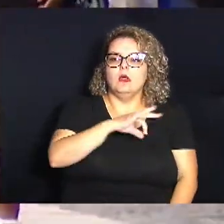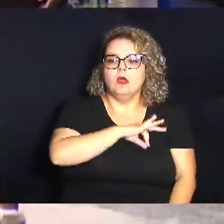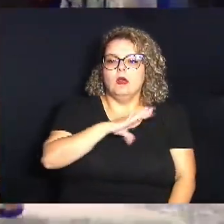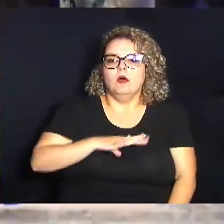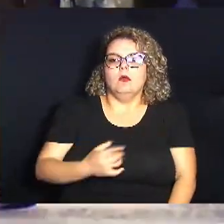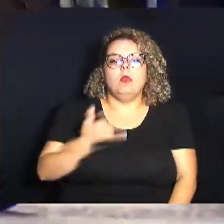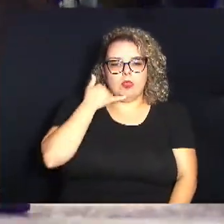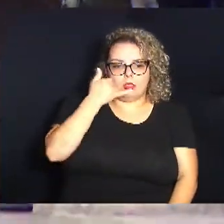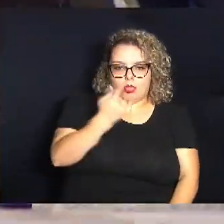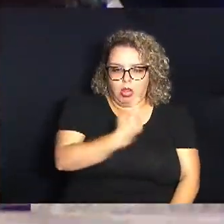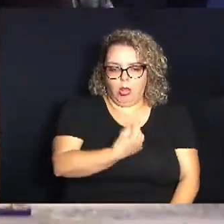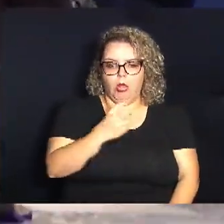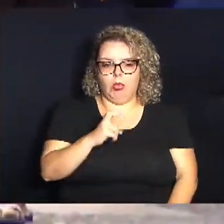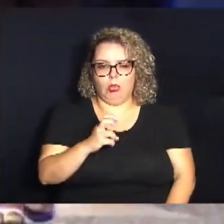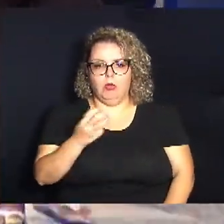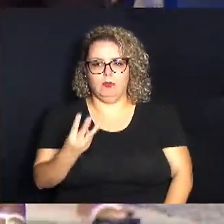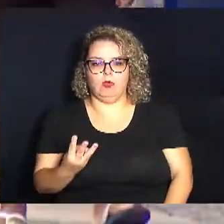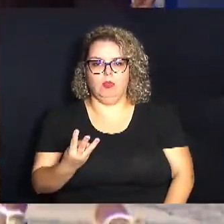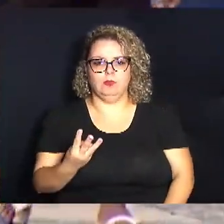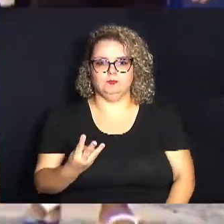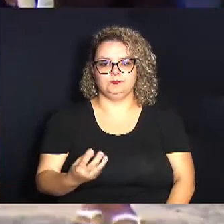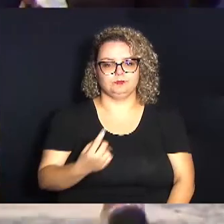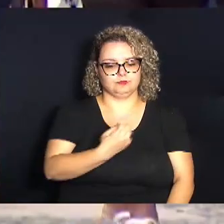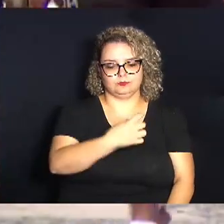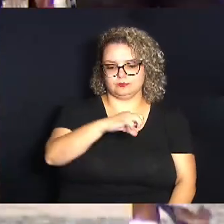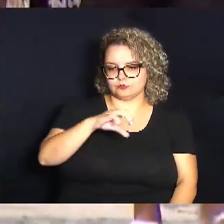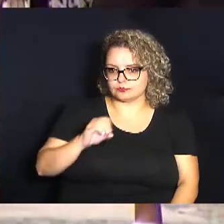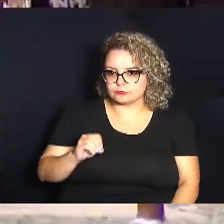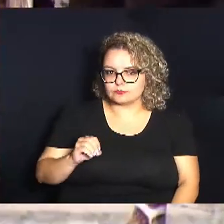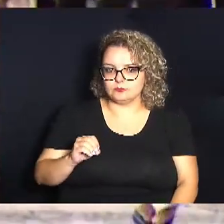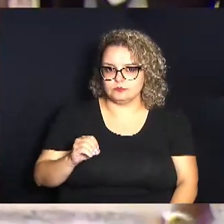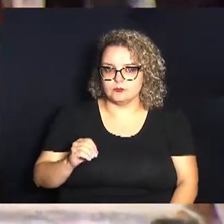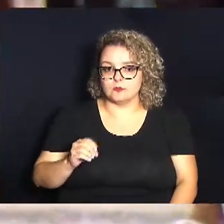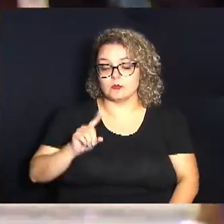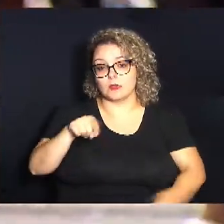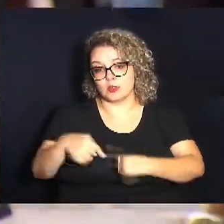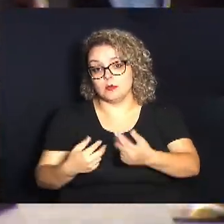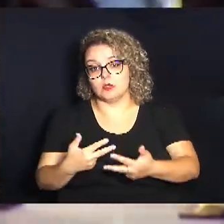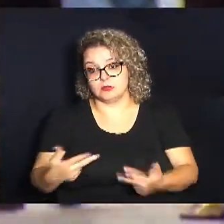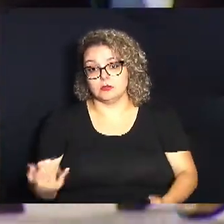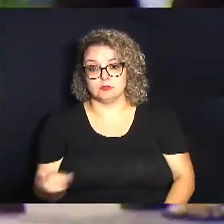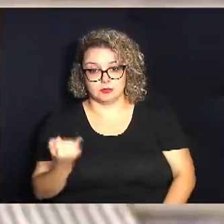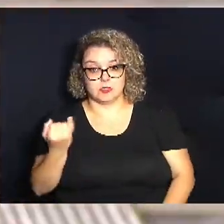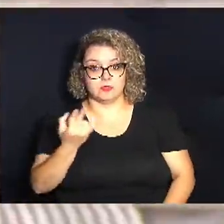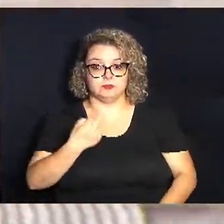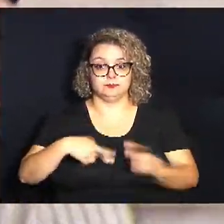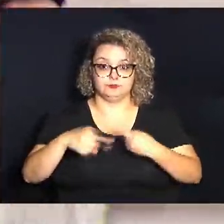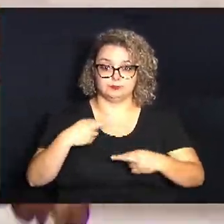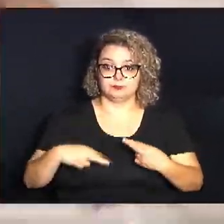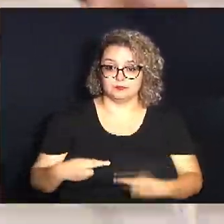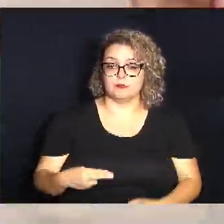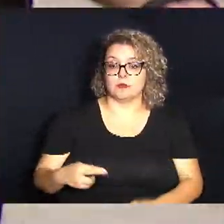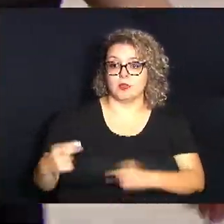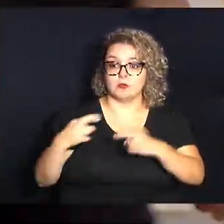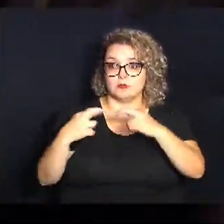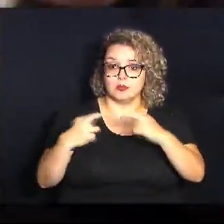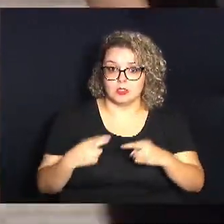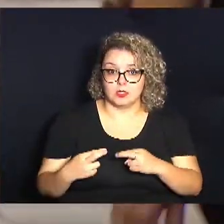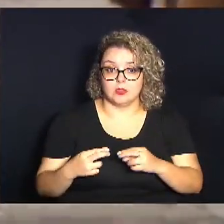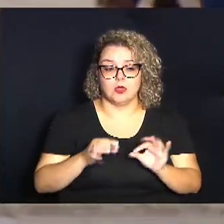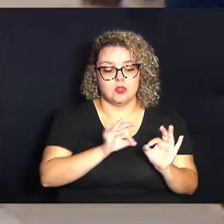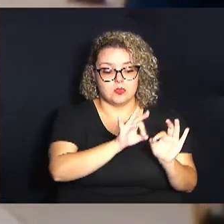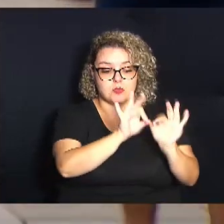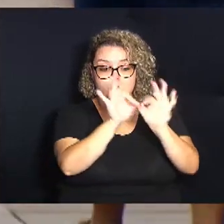telefone 153 ou a Polícia Militar pelo 190. Uma outra coisa importante também em relação ao patrulhamento é o monitoramento que é